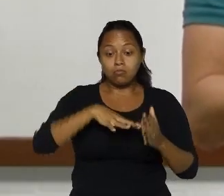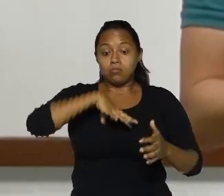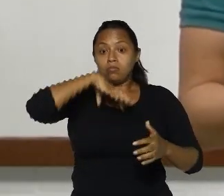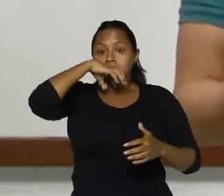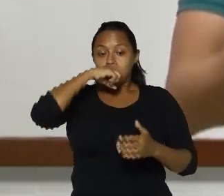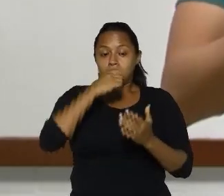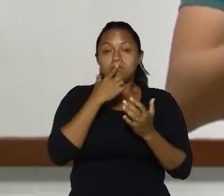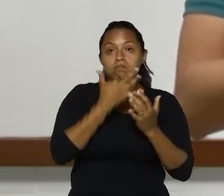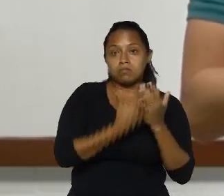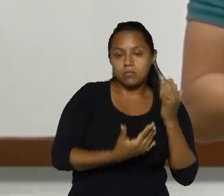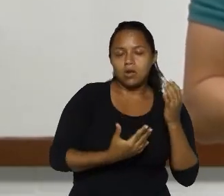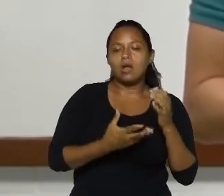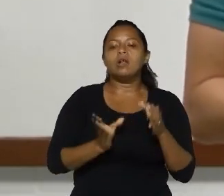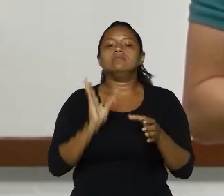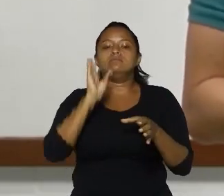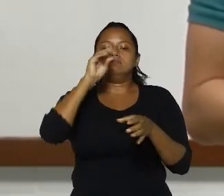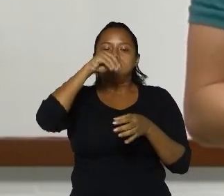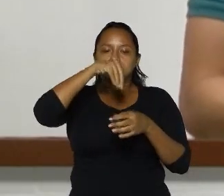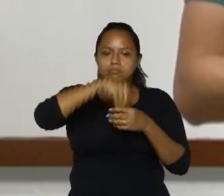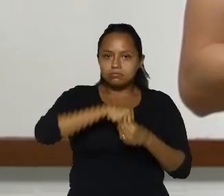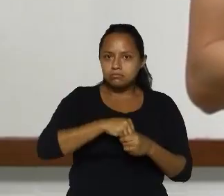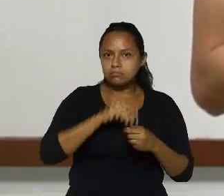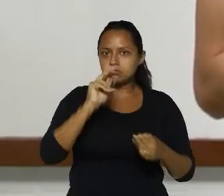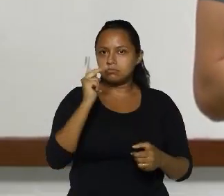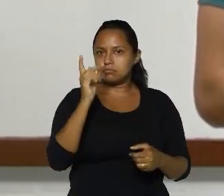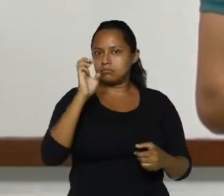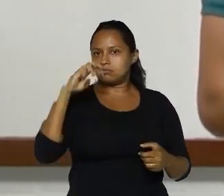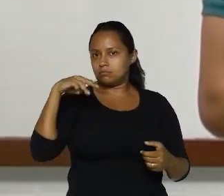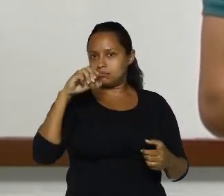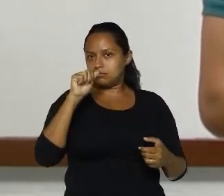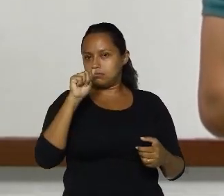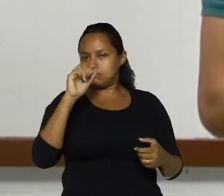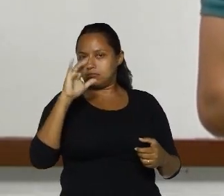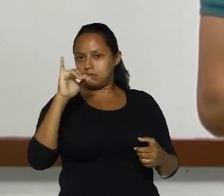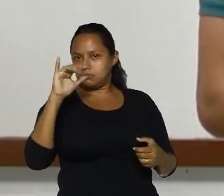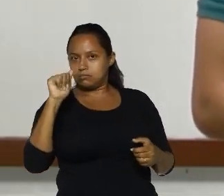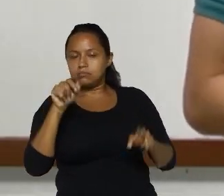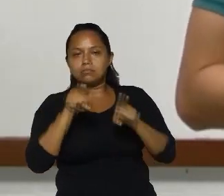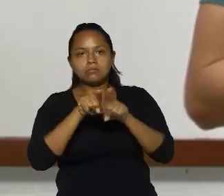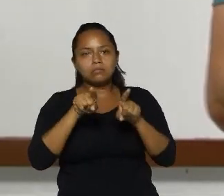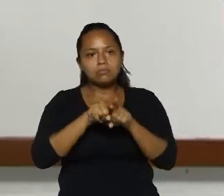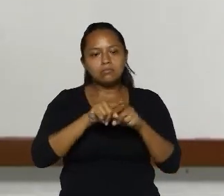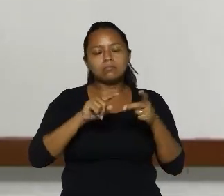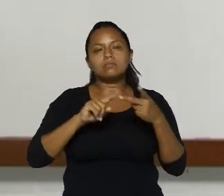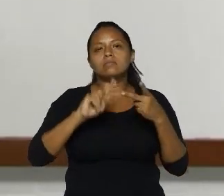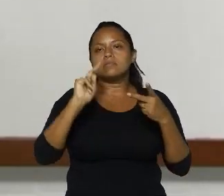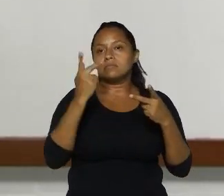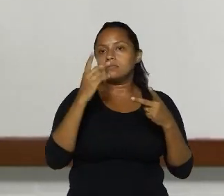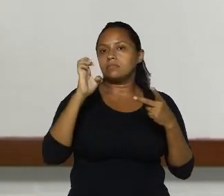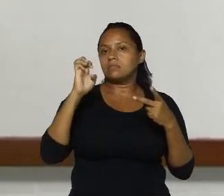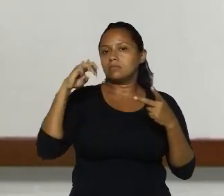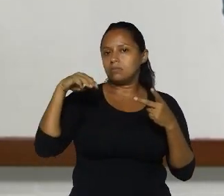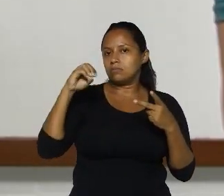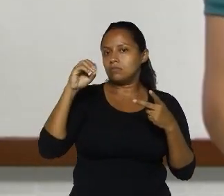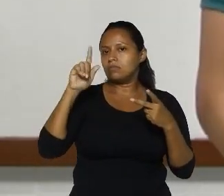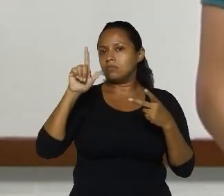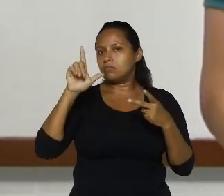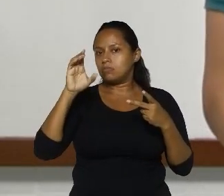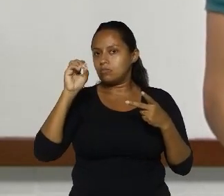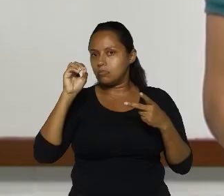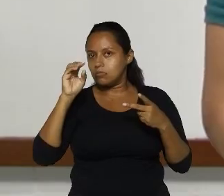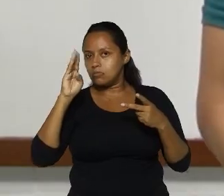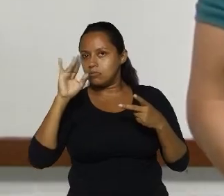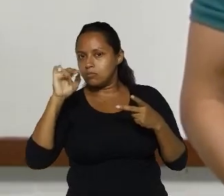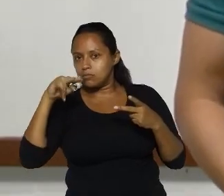esse oxigênio, ele entra dentro da hemácia, entra dentro da hemoglobina e vai se ligar ao ferro. É